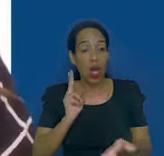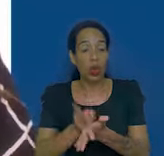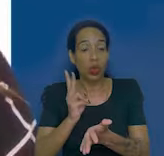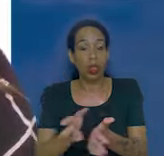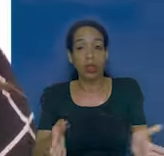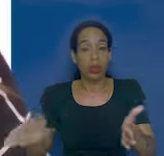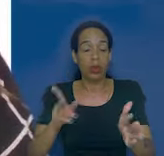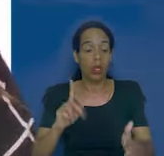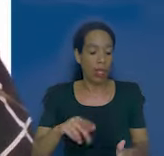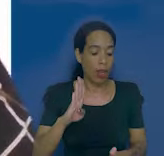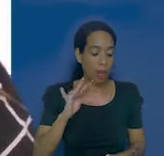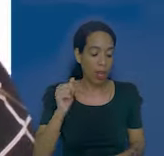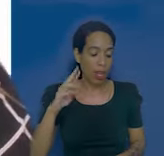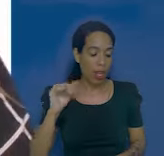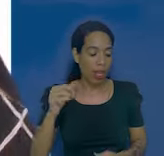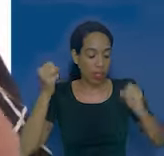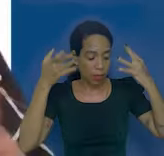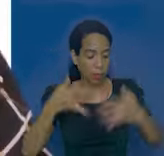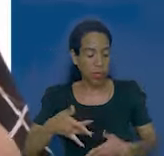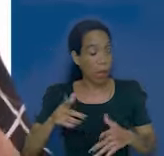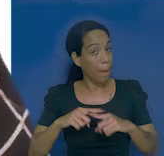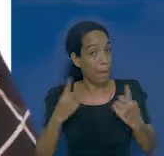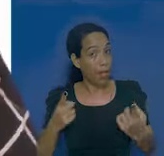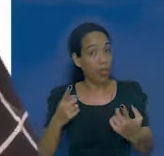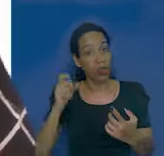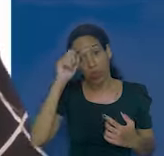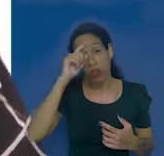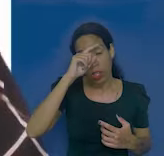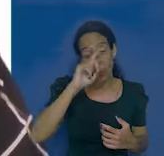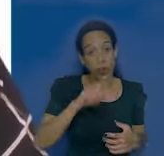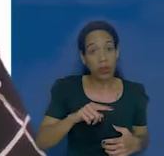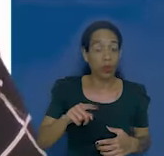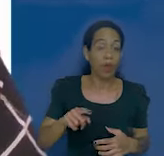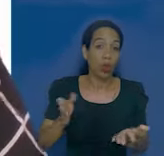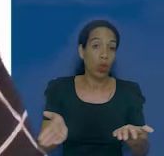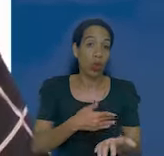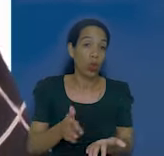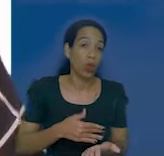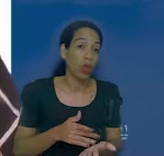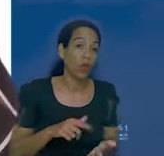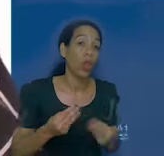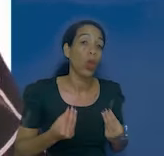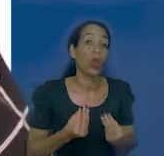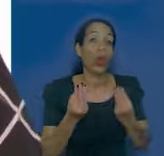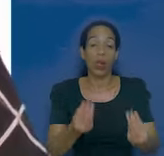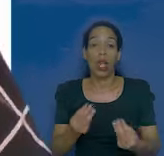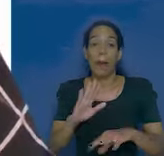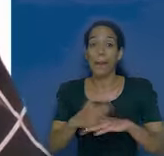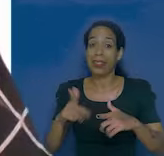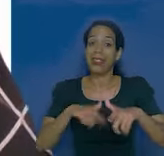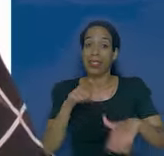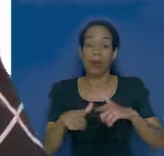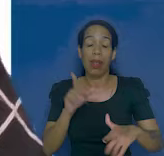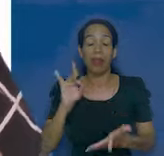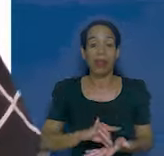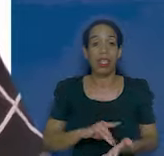mesmo caminho. E a Bianca vai poder dizer também, mas eu acho que o grande dificultador desse livro, ou aquilo que nos deu mais